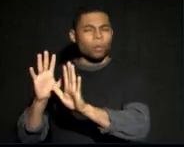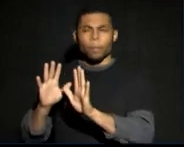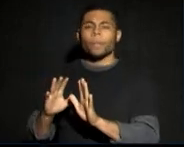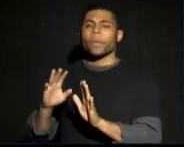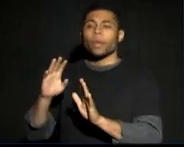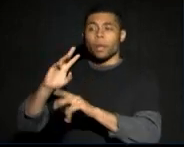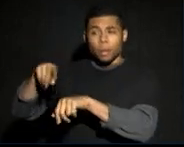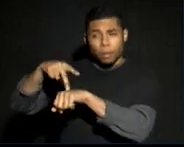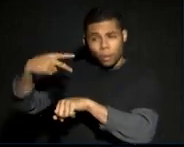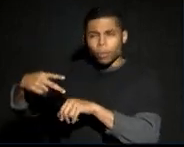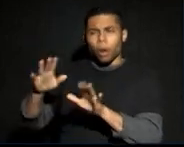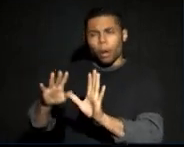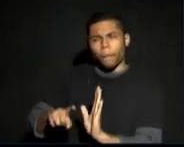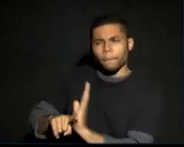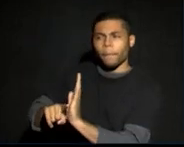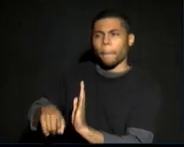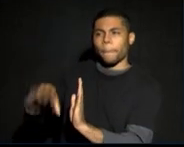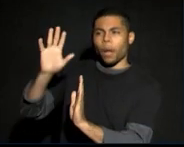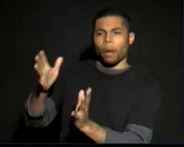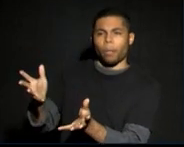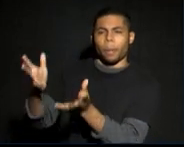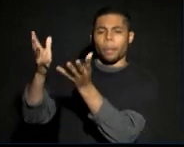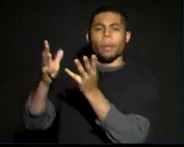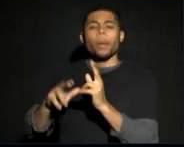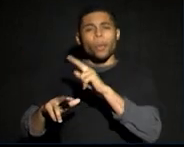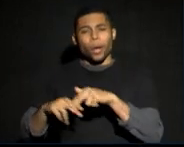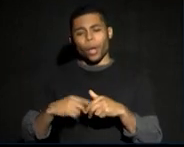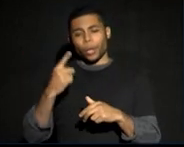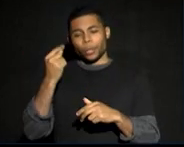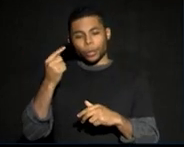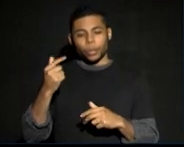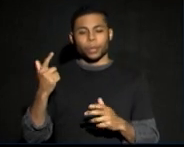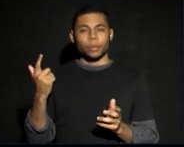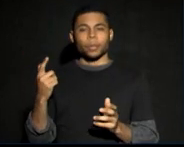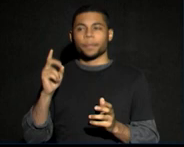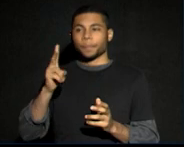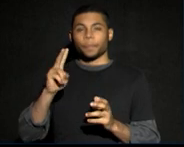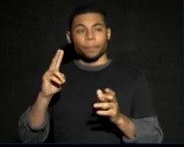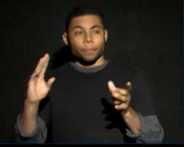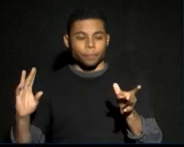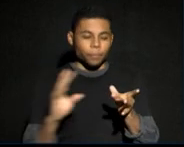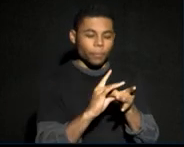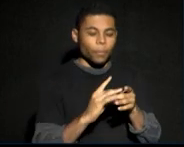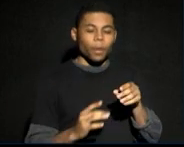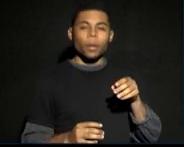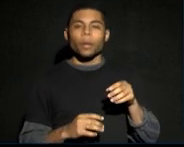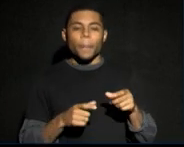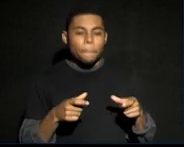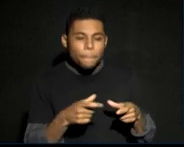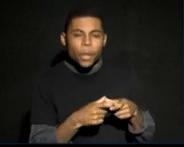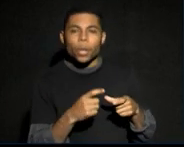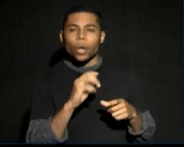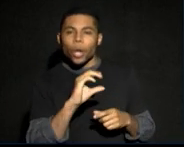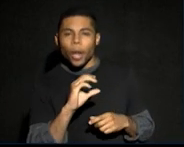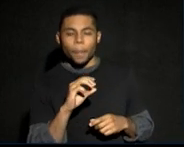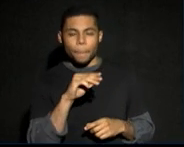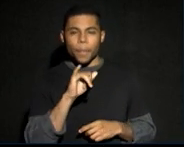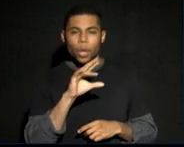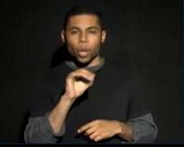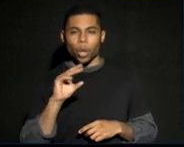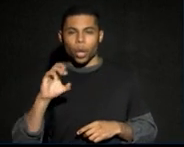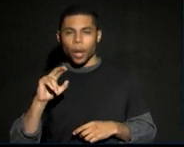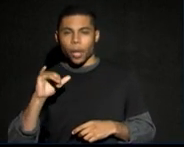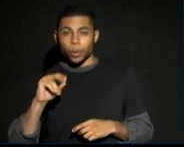pouquinho beneficiado ser um pouquinho ajudados porque como o dinheiro e vai lá para Ponta vai lá para microcred cada real investido cada